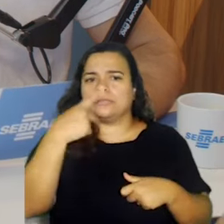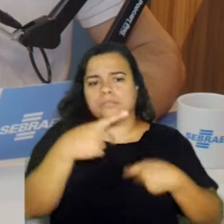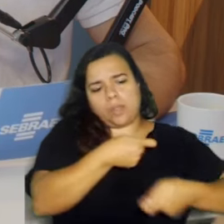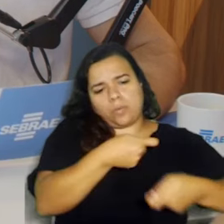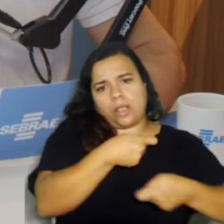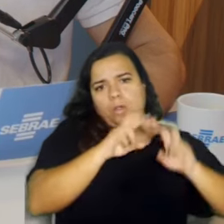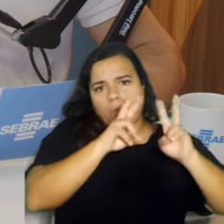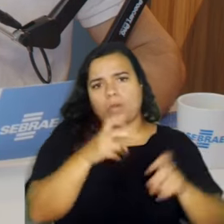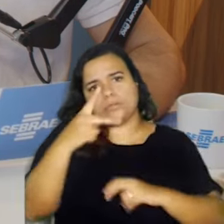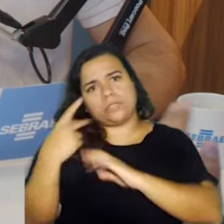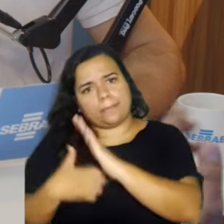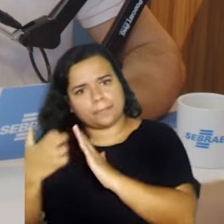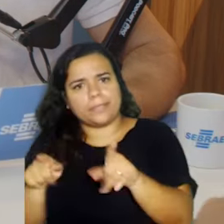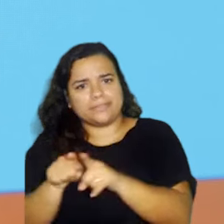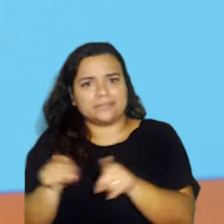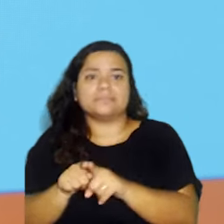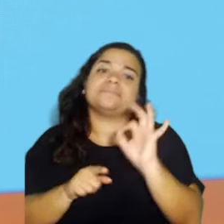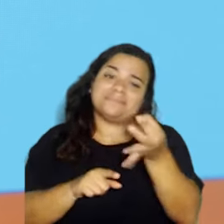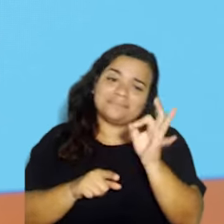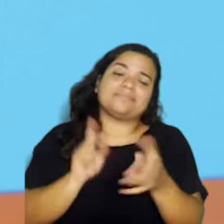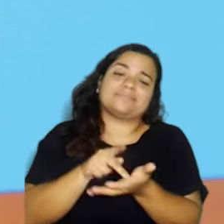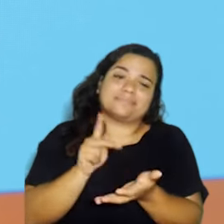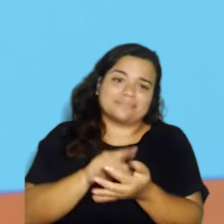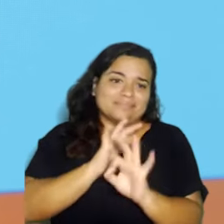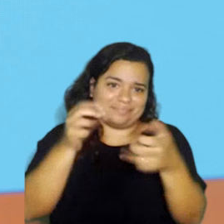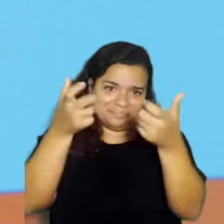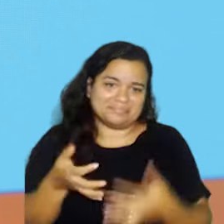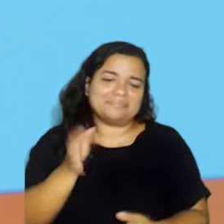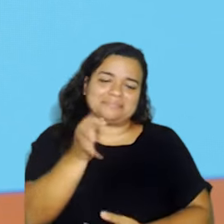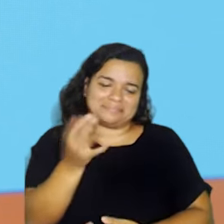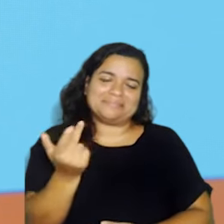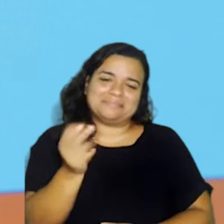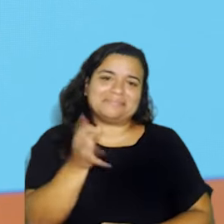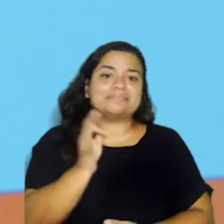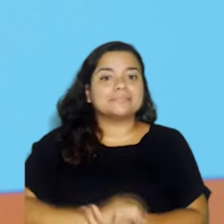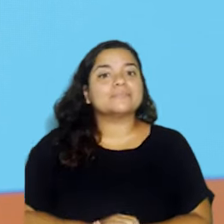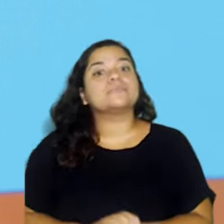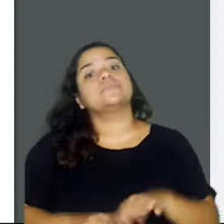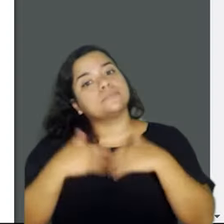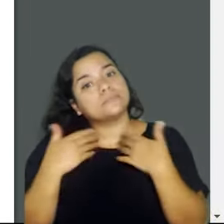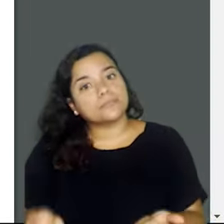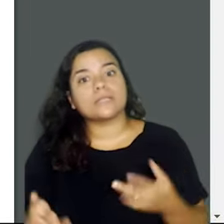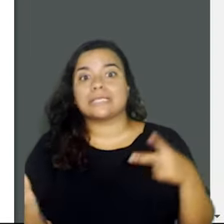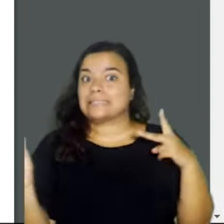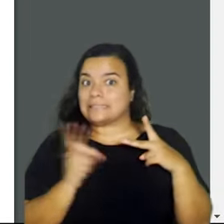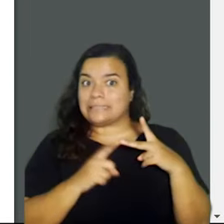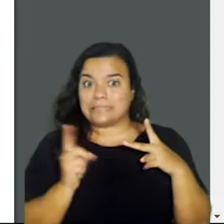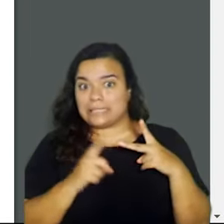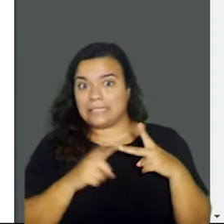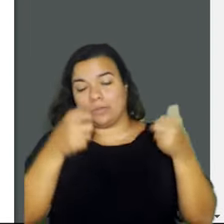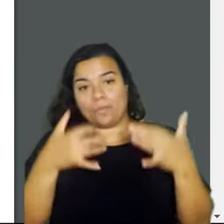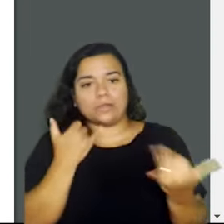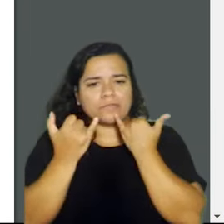do seu negócio que é da sua própria empresa né perfeito é isso mesmo É ótimo É isso mesmo daí nesse segundo item né